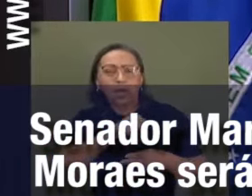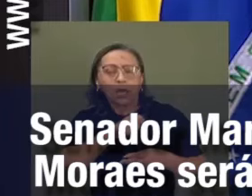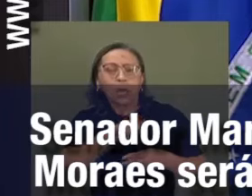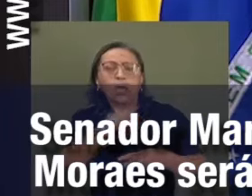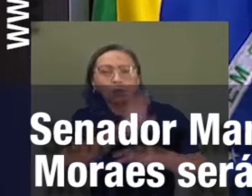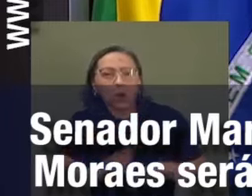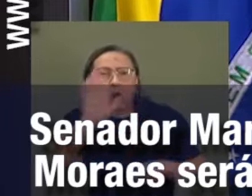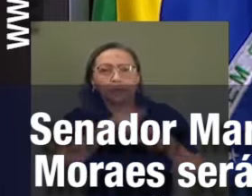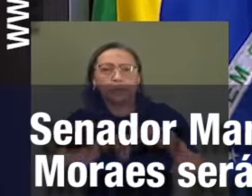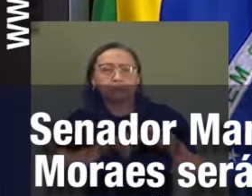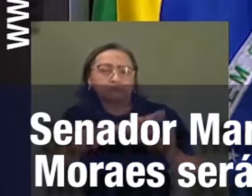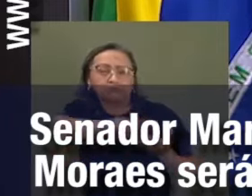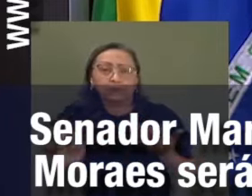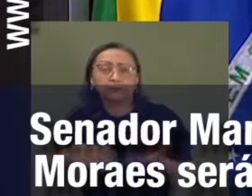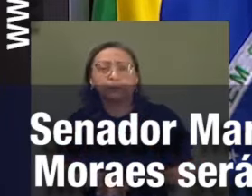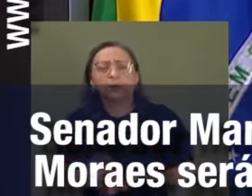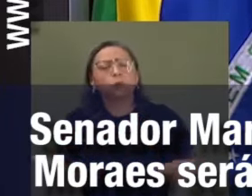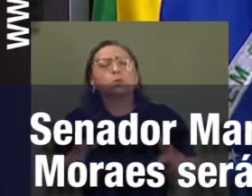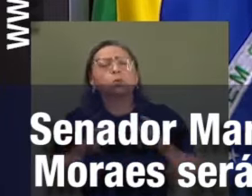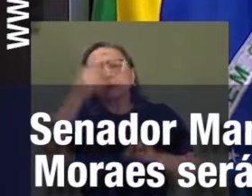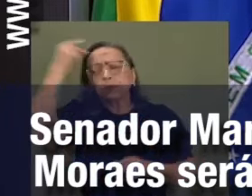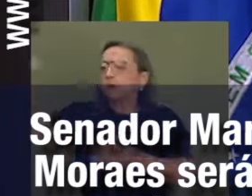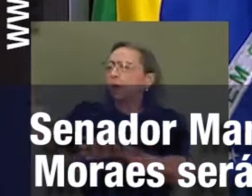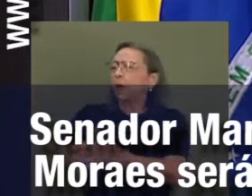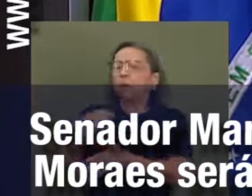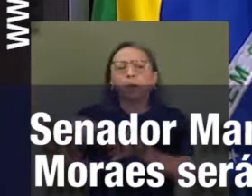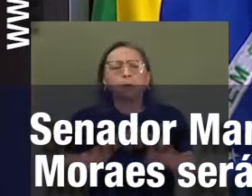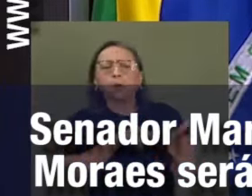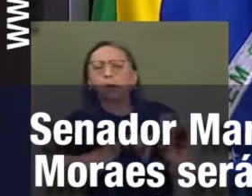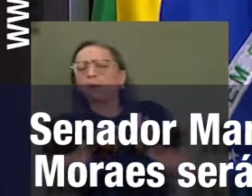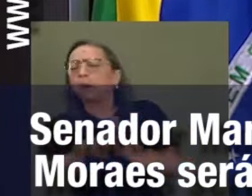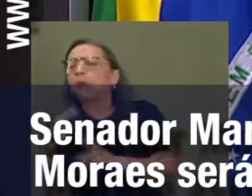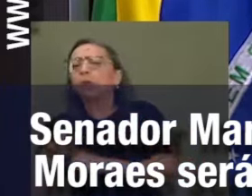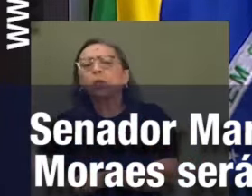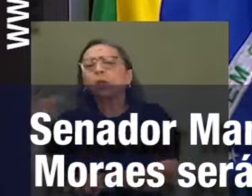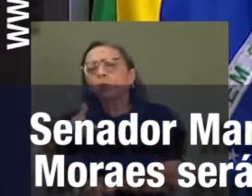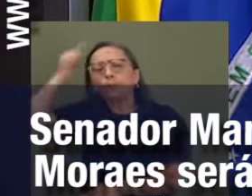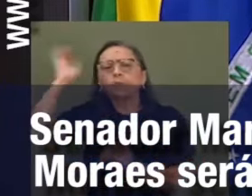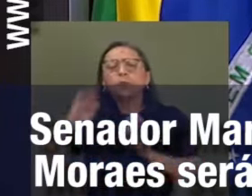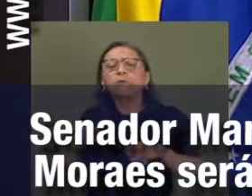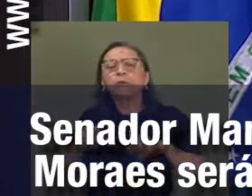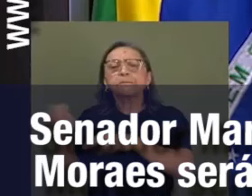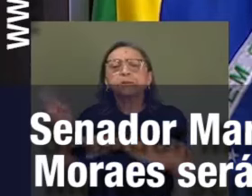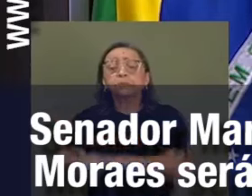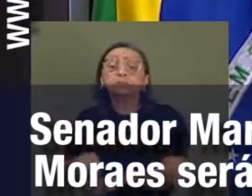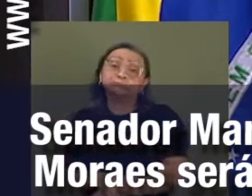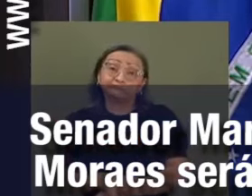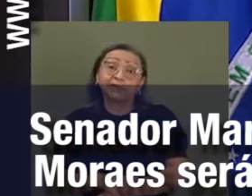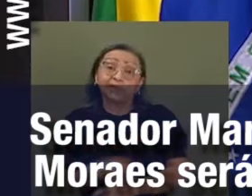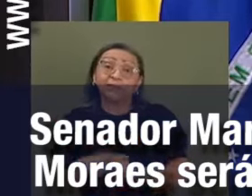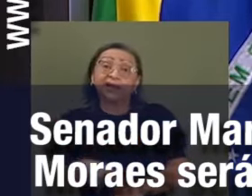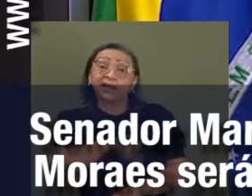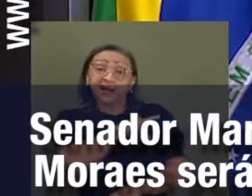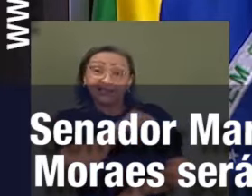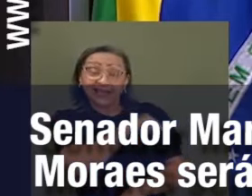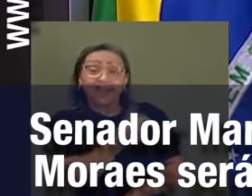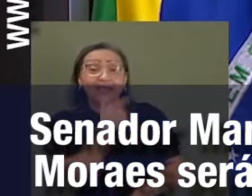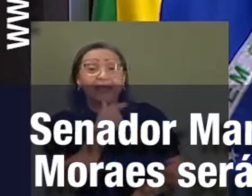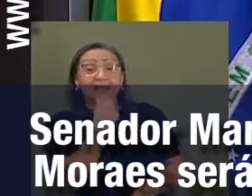novo governo. Então, todo mundo pergunta, por que que o Alexandre não é preso? Por que que ninguém faz nada? Porque foi o governo Biden que articulou